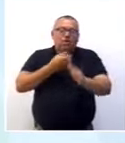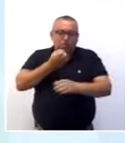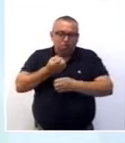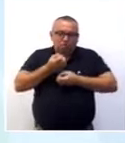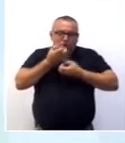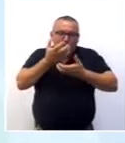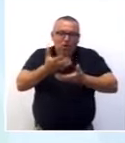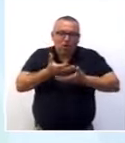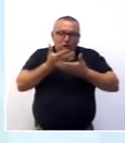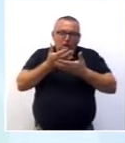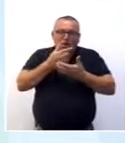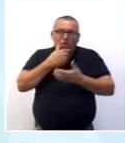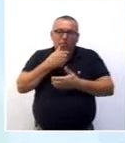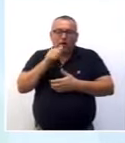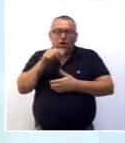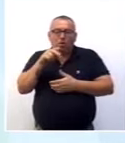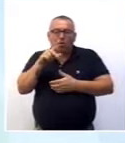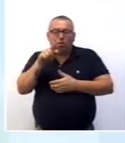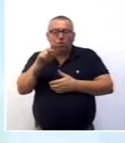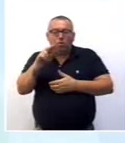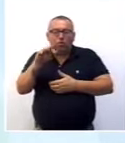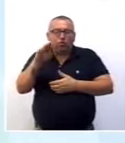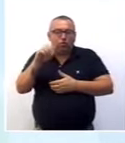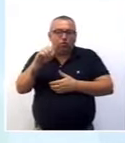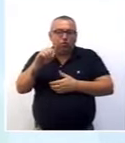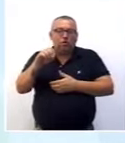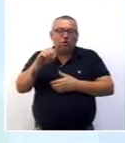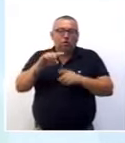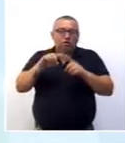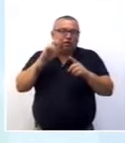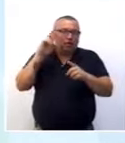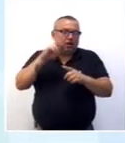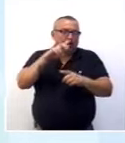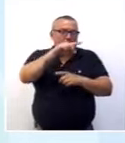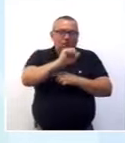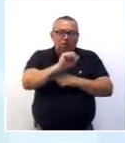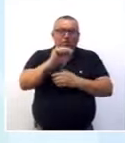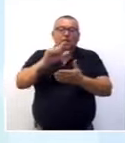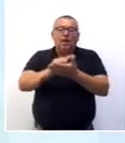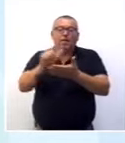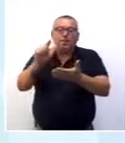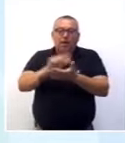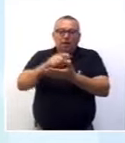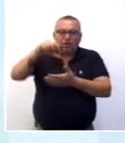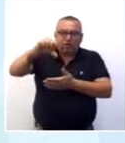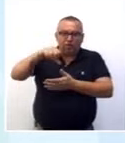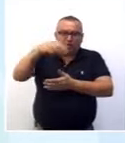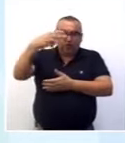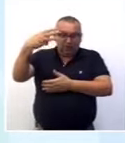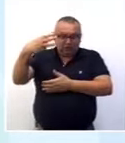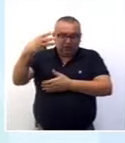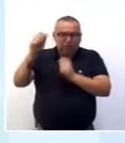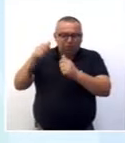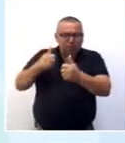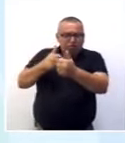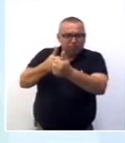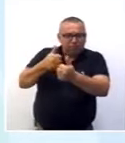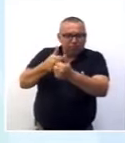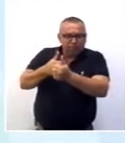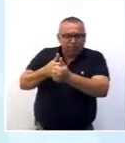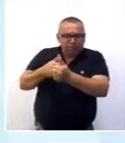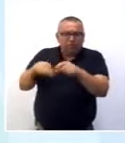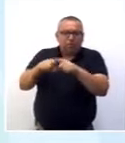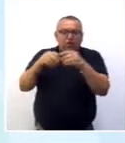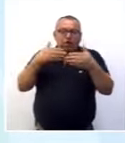que é do Augusto dos Anjos, chamado Psicologia de um Vencido. Está lá na página 93, vocês podem acompanhar não só no